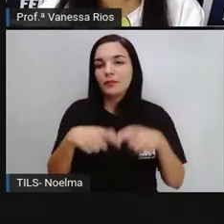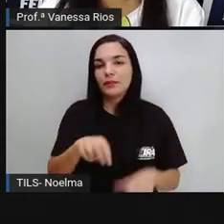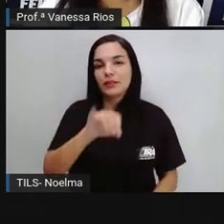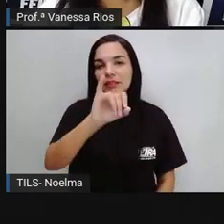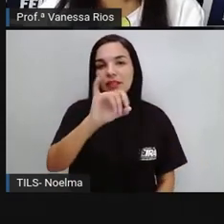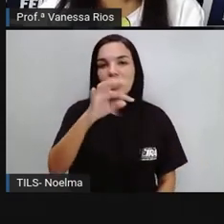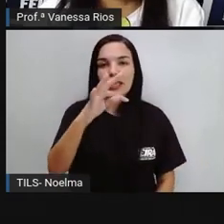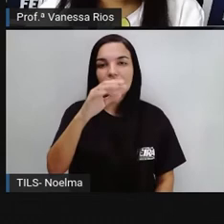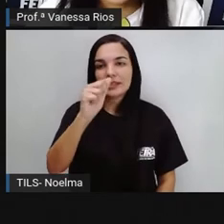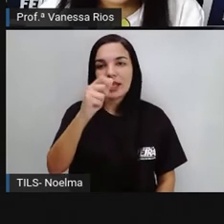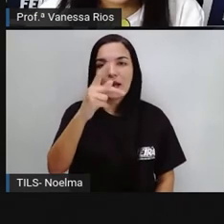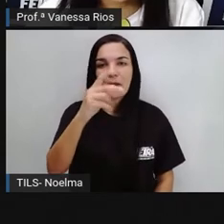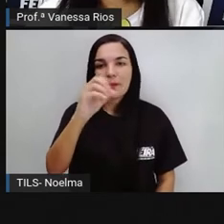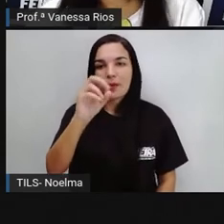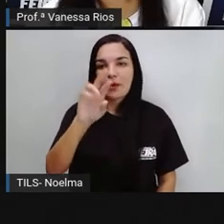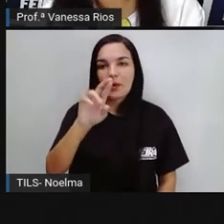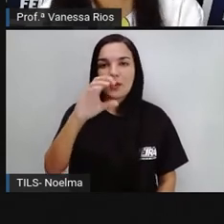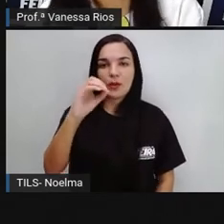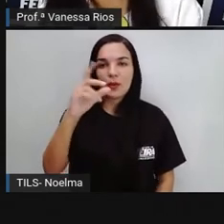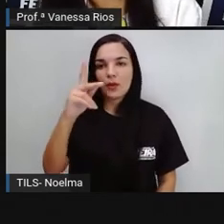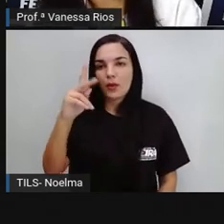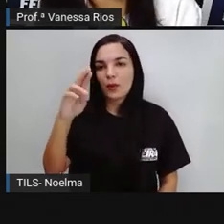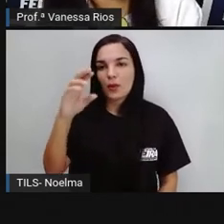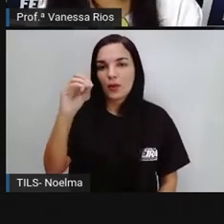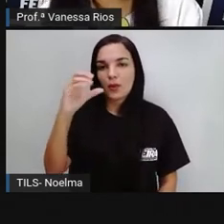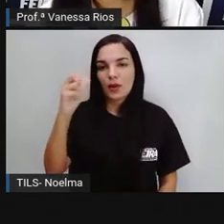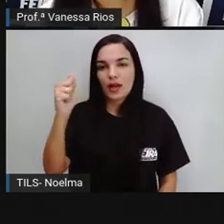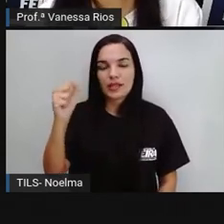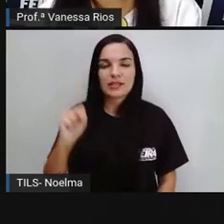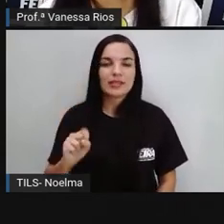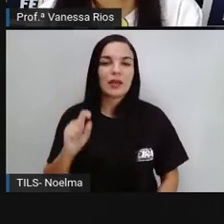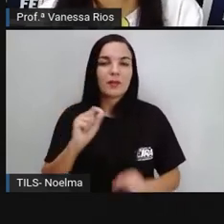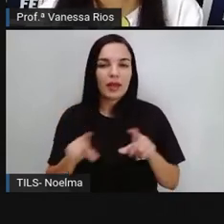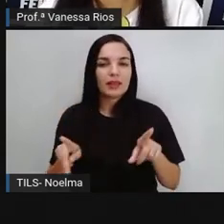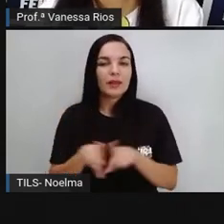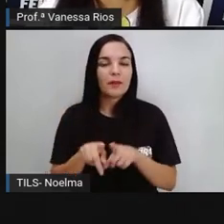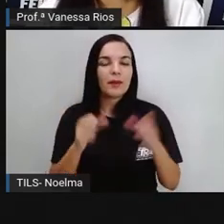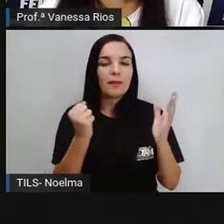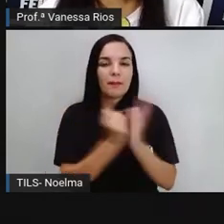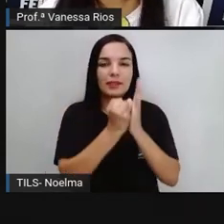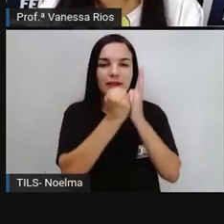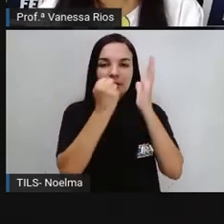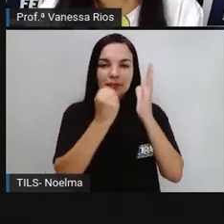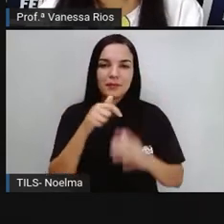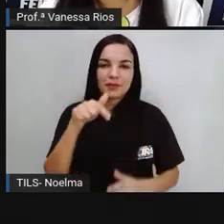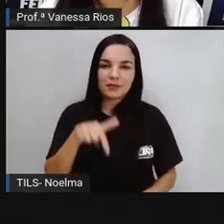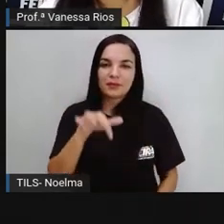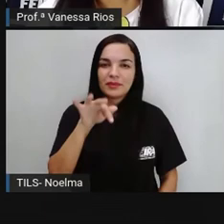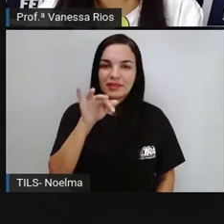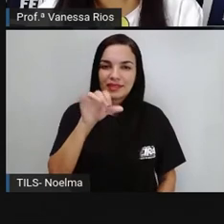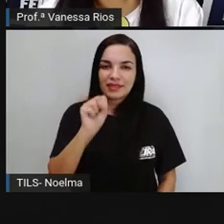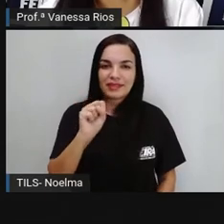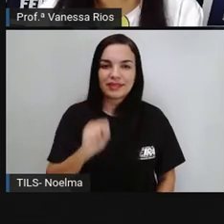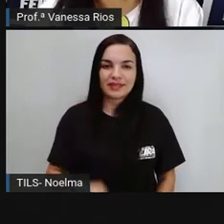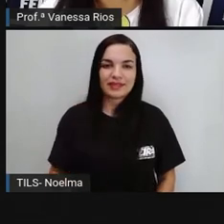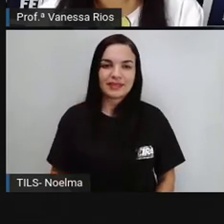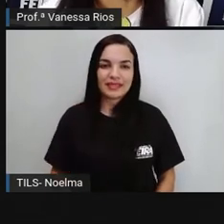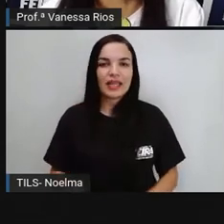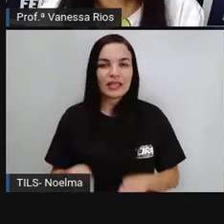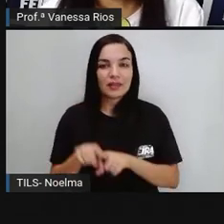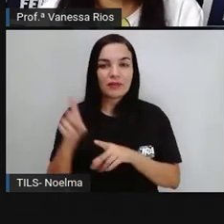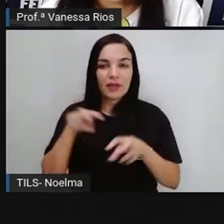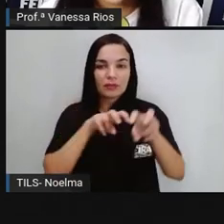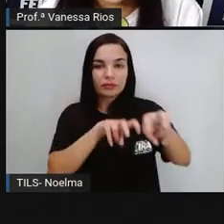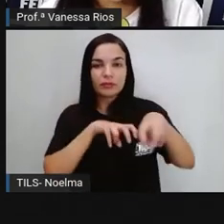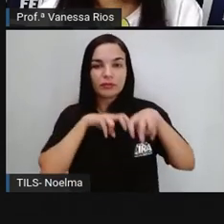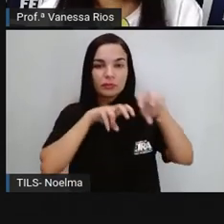uma construção também antiga e reconhecida como um patrimônio material de Feira de Santana, com toda a sua